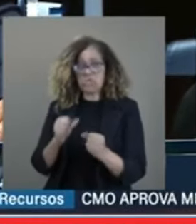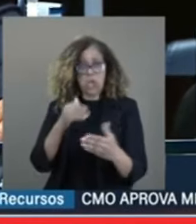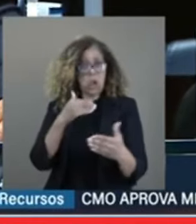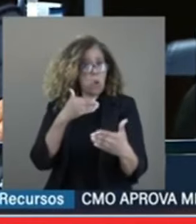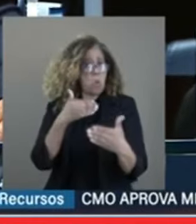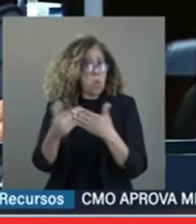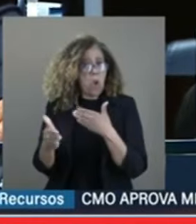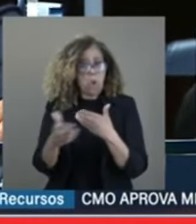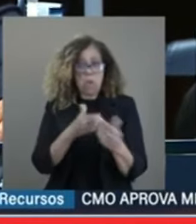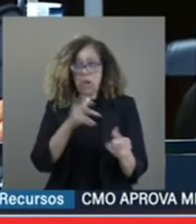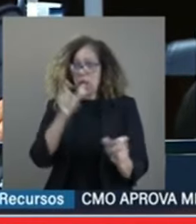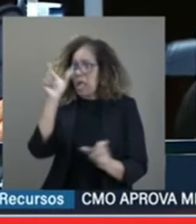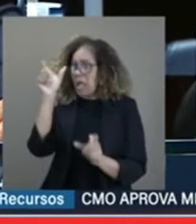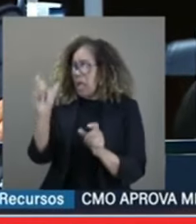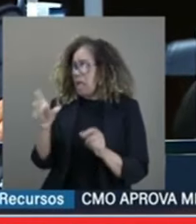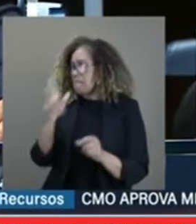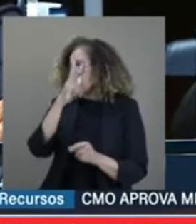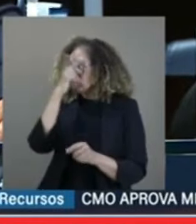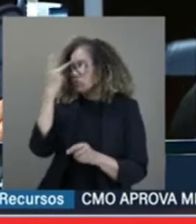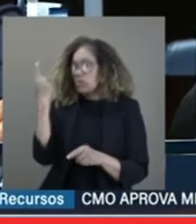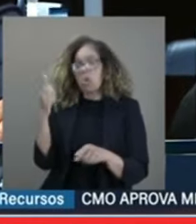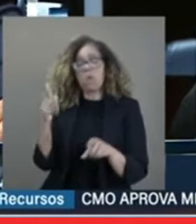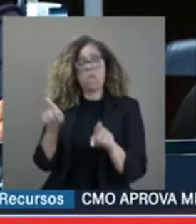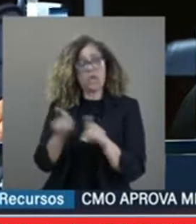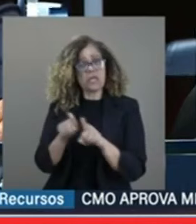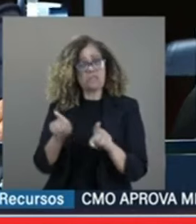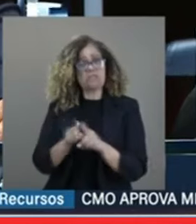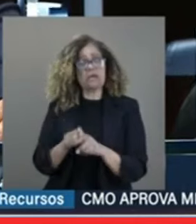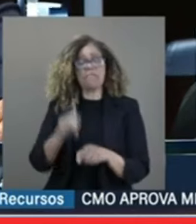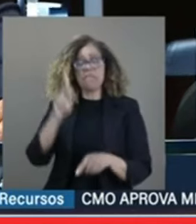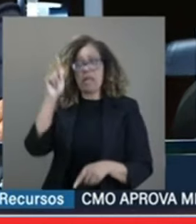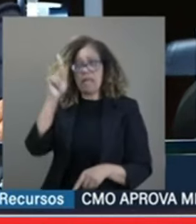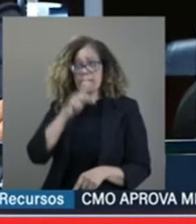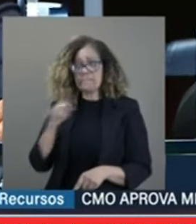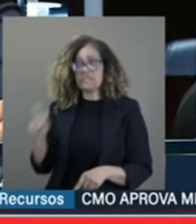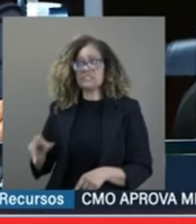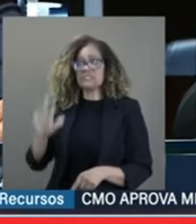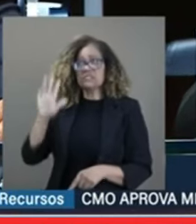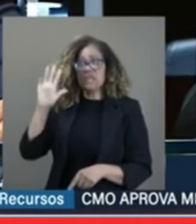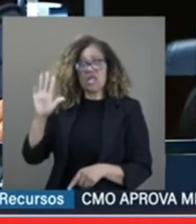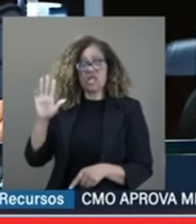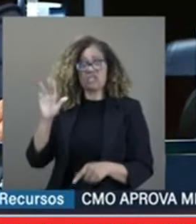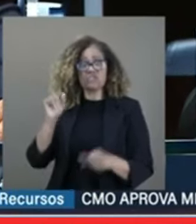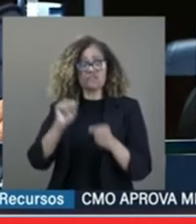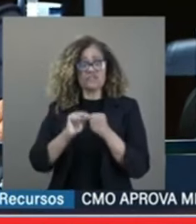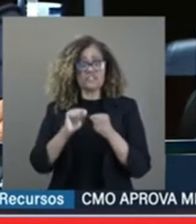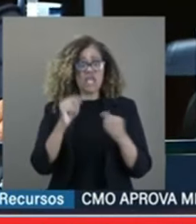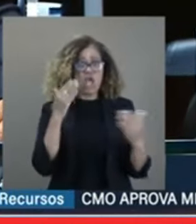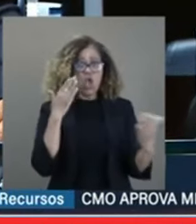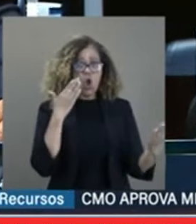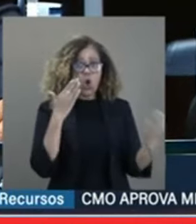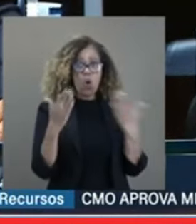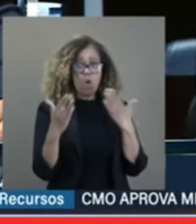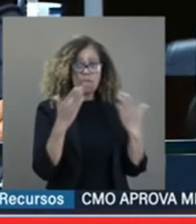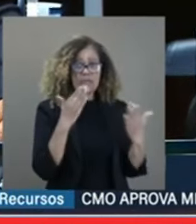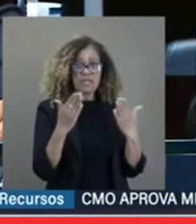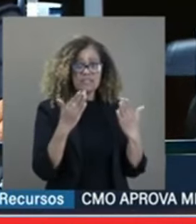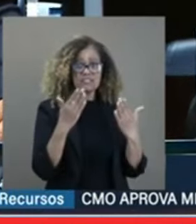na Comissão de Relações Exteriores do Senado Federal no dia 7 de março. Foi um convite convite feito pelo presidente Renan